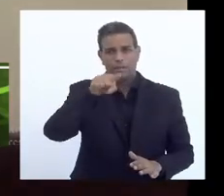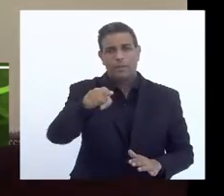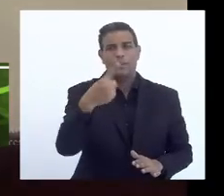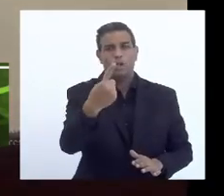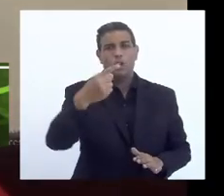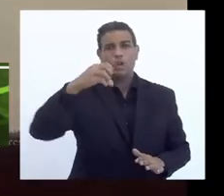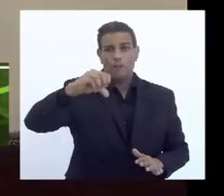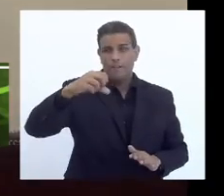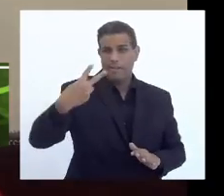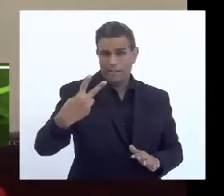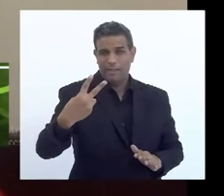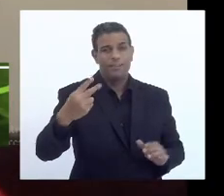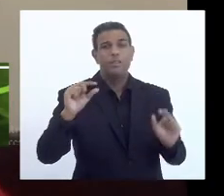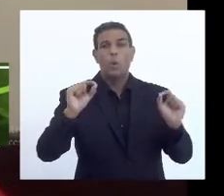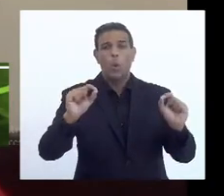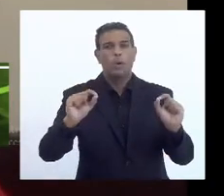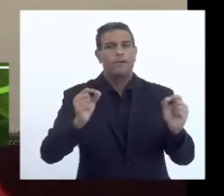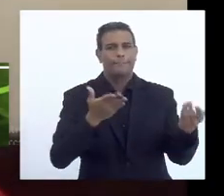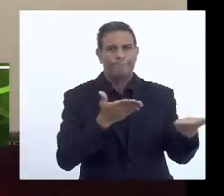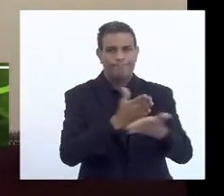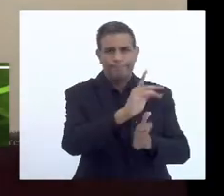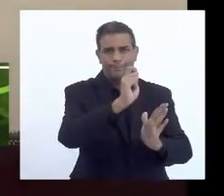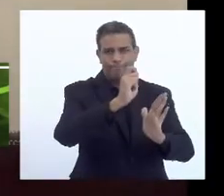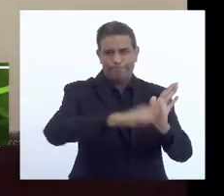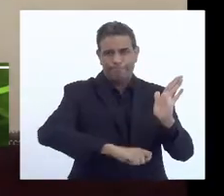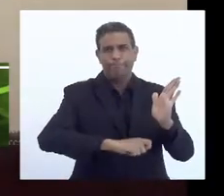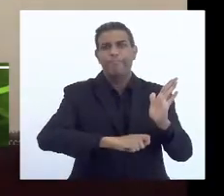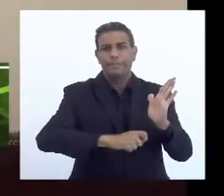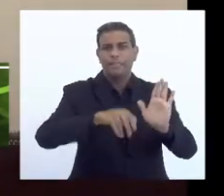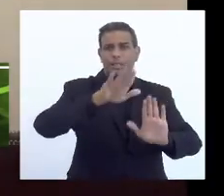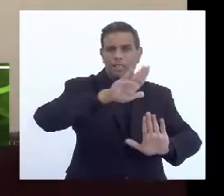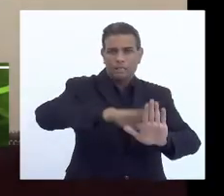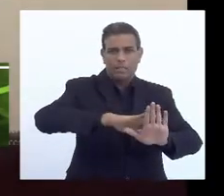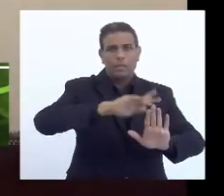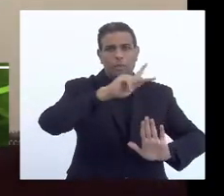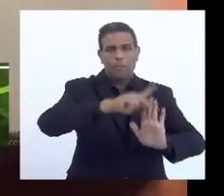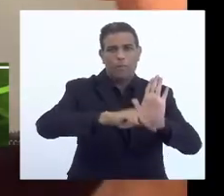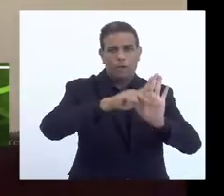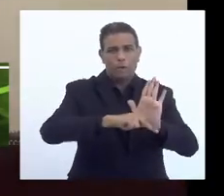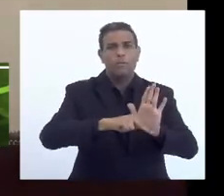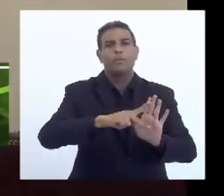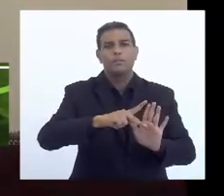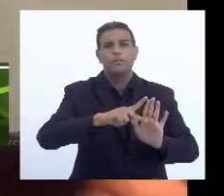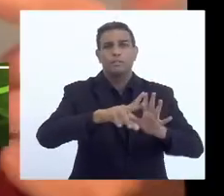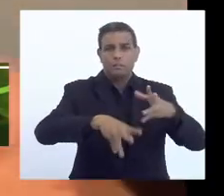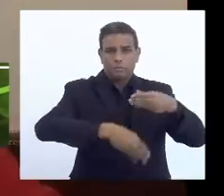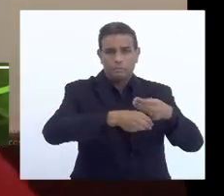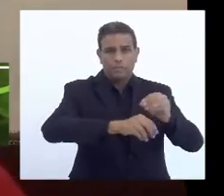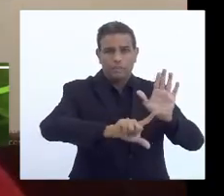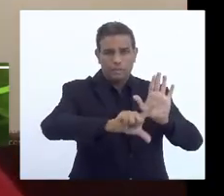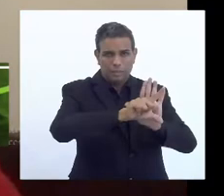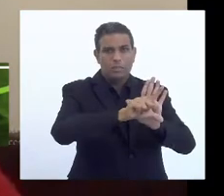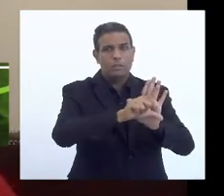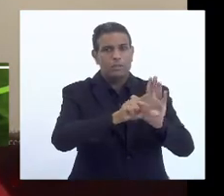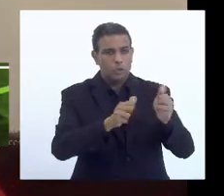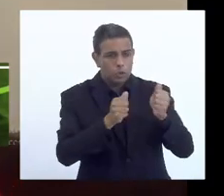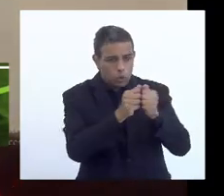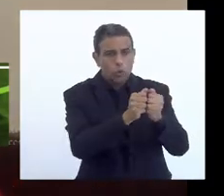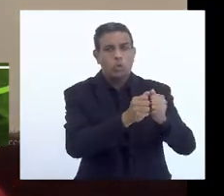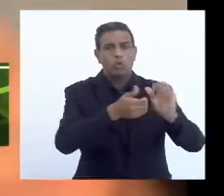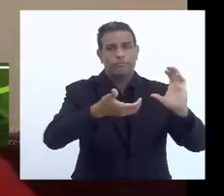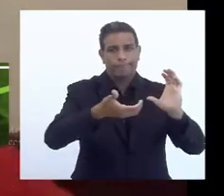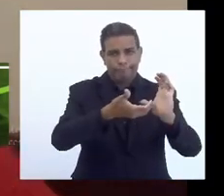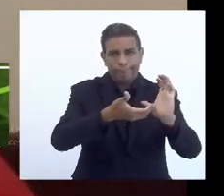14.192, que acaba de ser sancionada. Era o projeto de lei 5613 de 2020, de iniciativa da Câmara